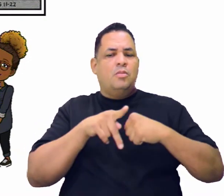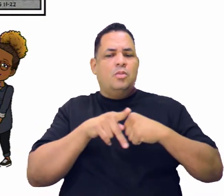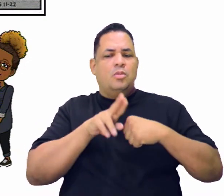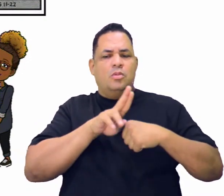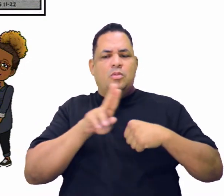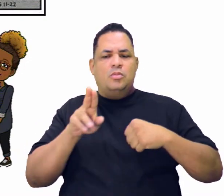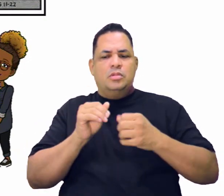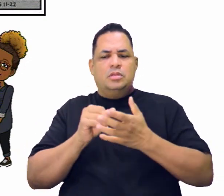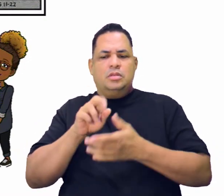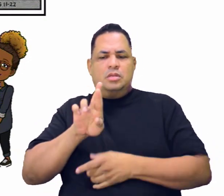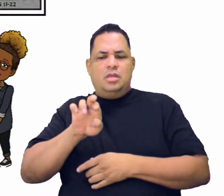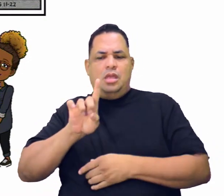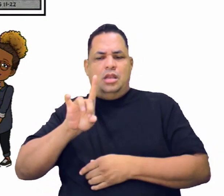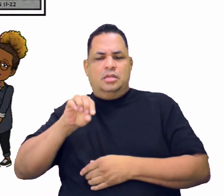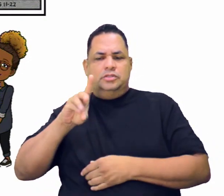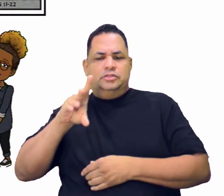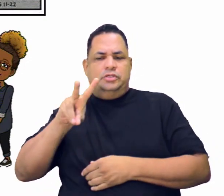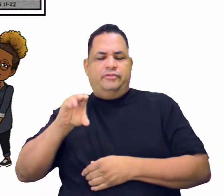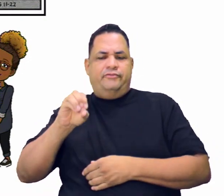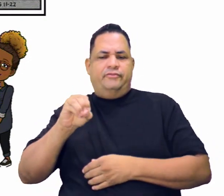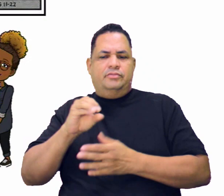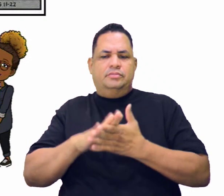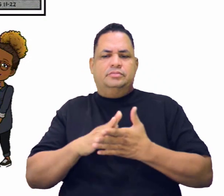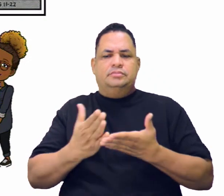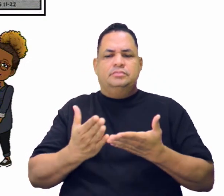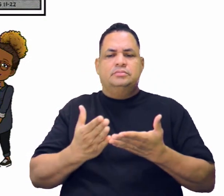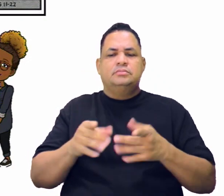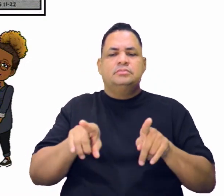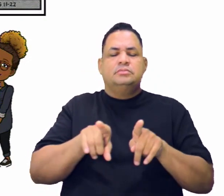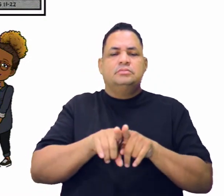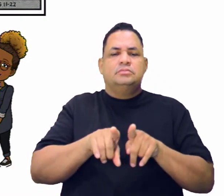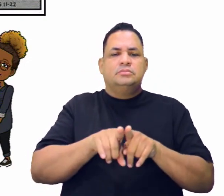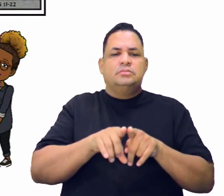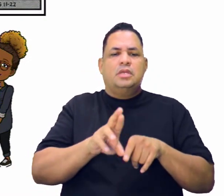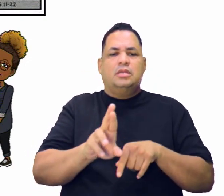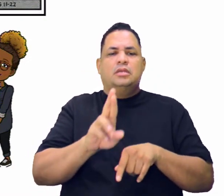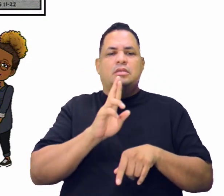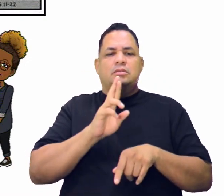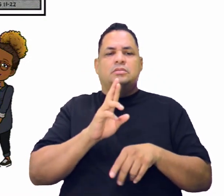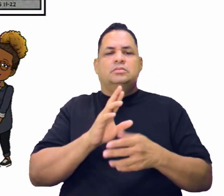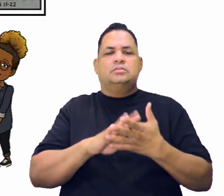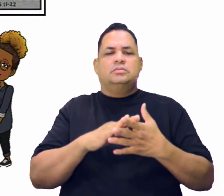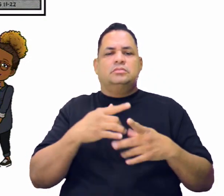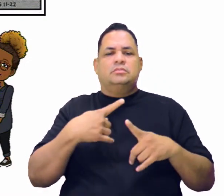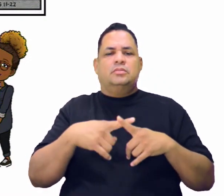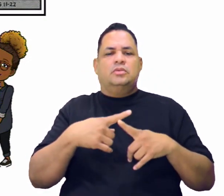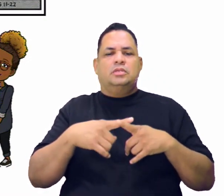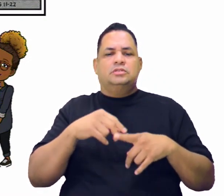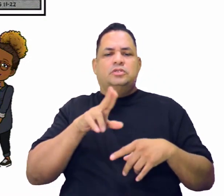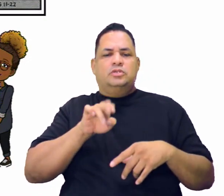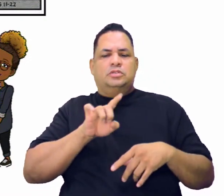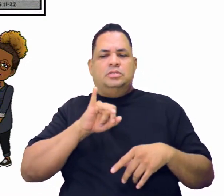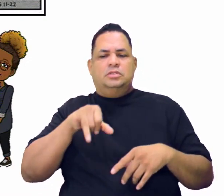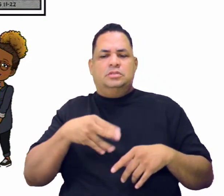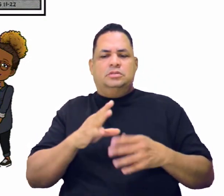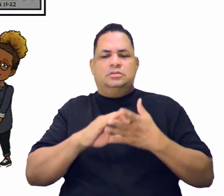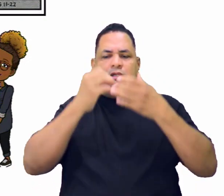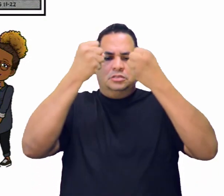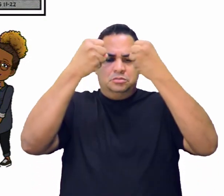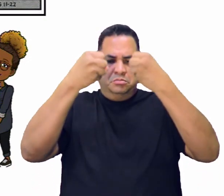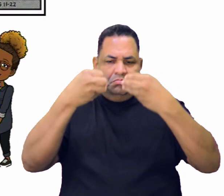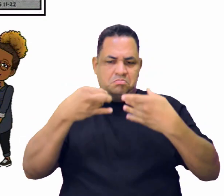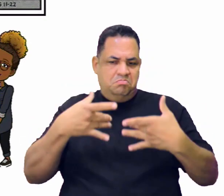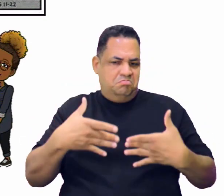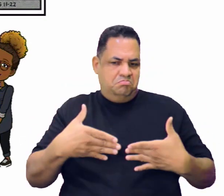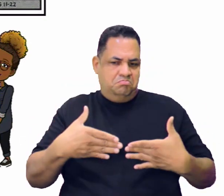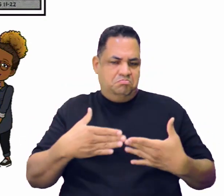relativo. Aí, ele mesmo responde, porque sou ninja. Ele está se justificando. Ah, ele